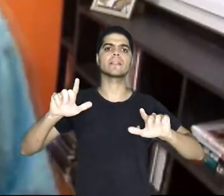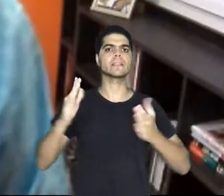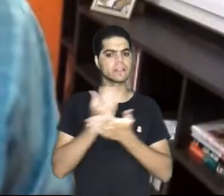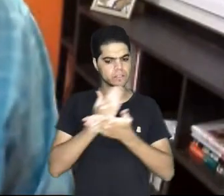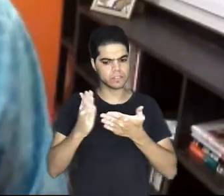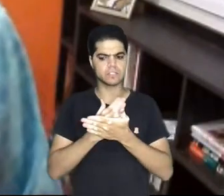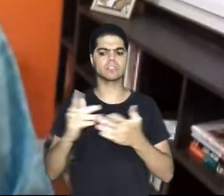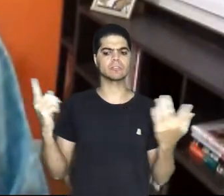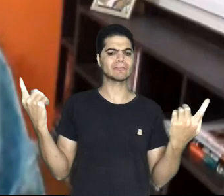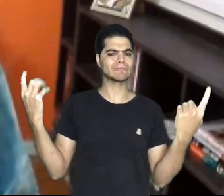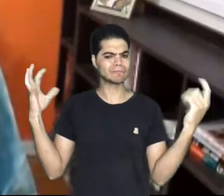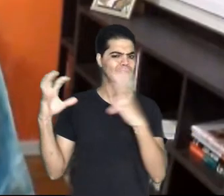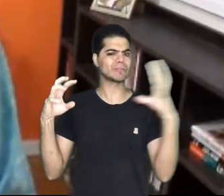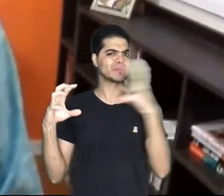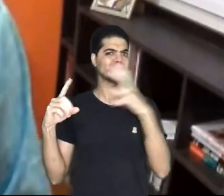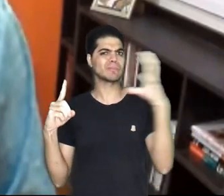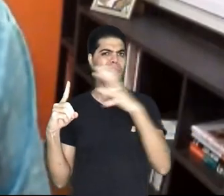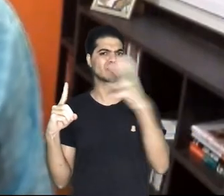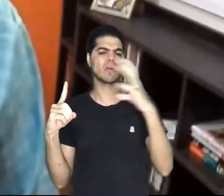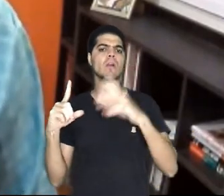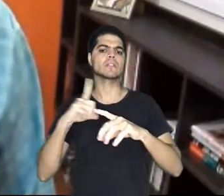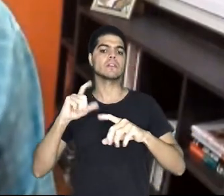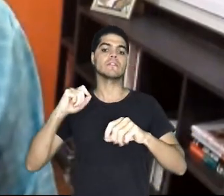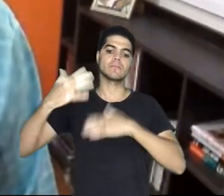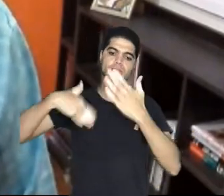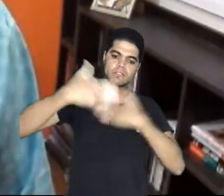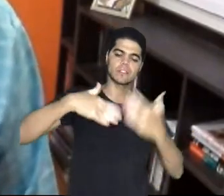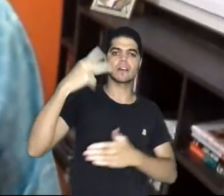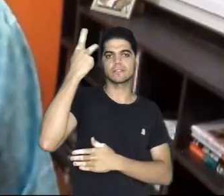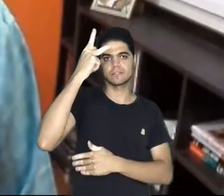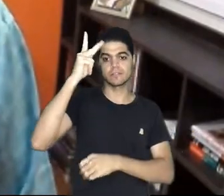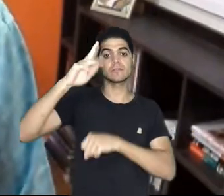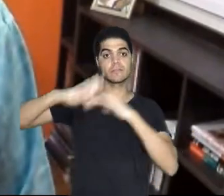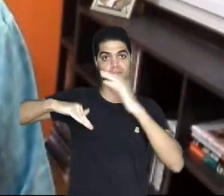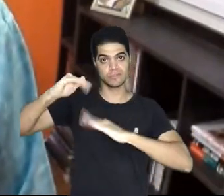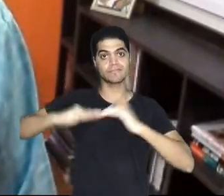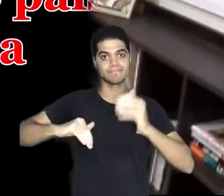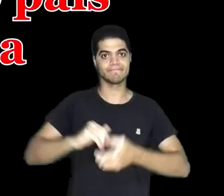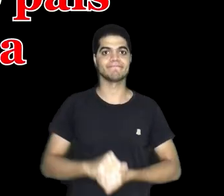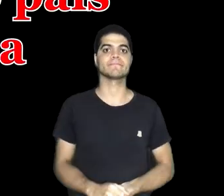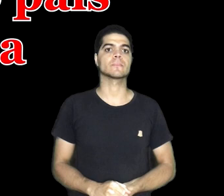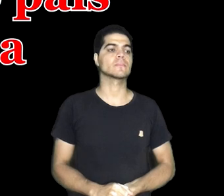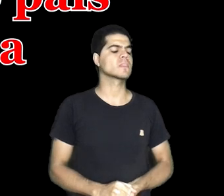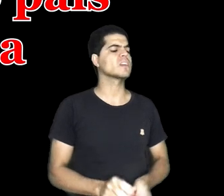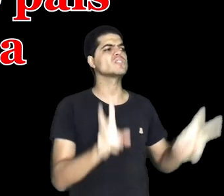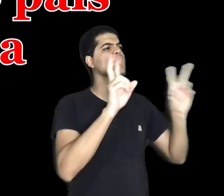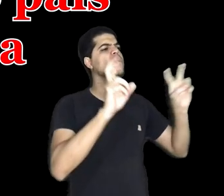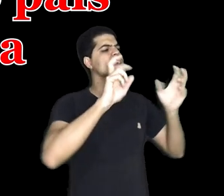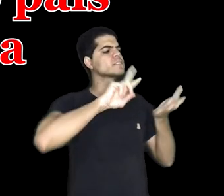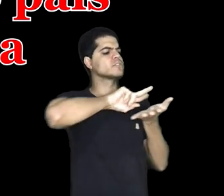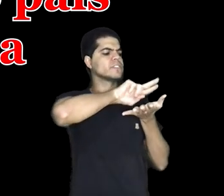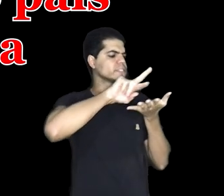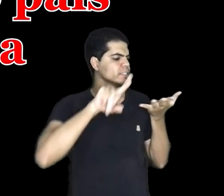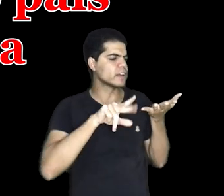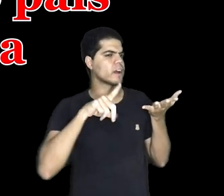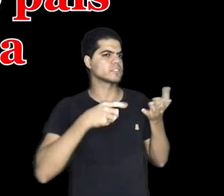em que ela vive, em que os seus profissionais, os profissionais da história vivem, que somos nós, né? Falando nessa